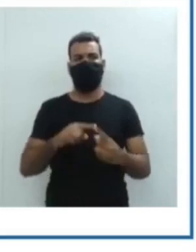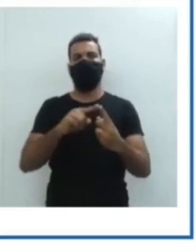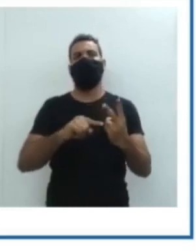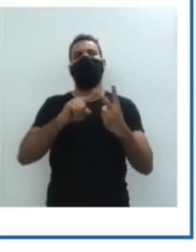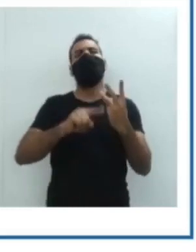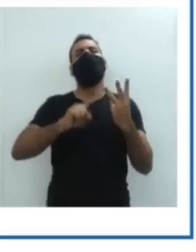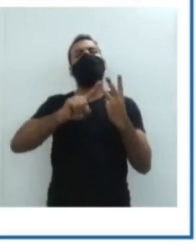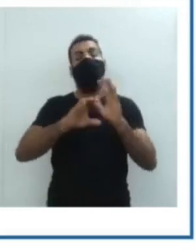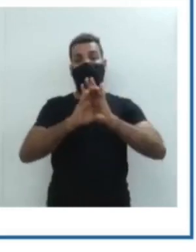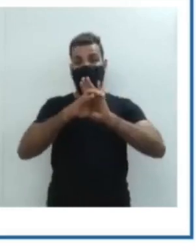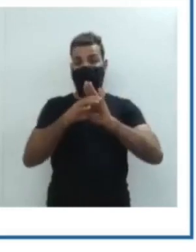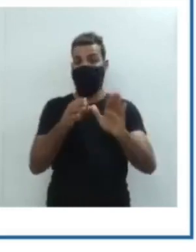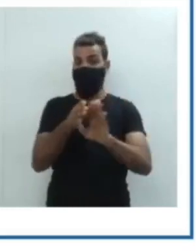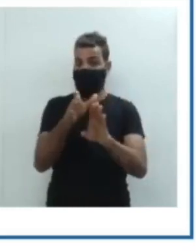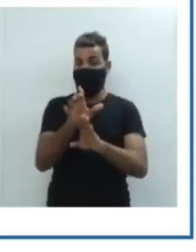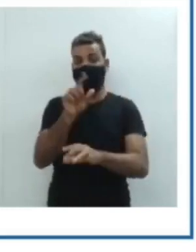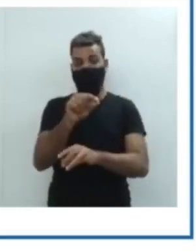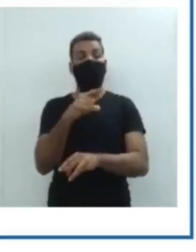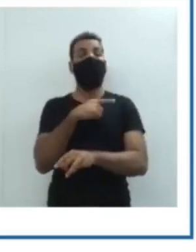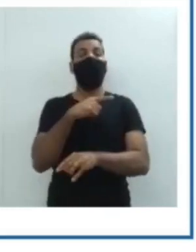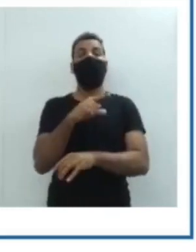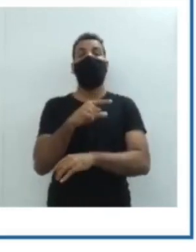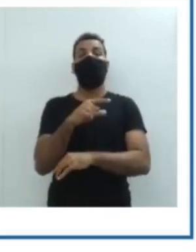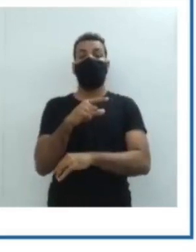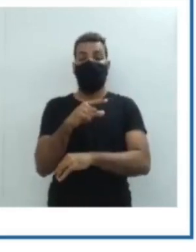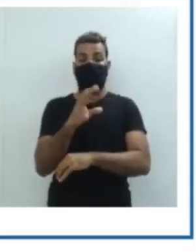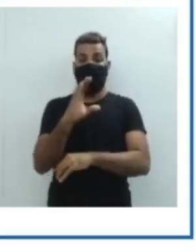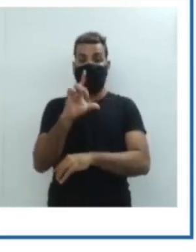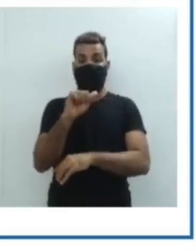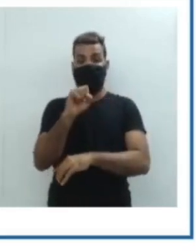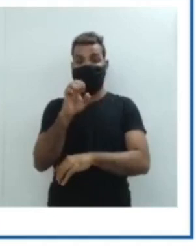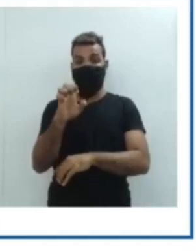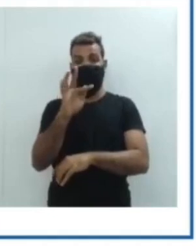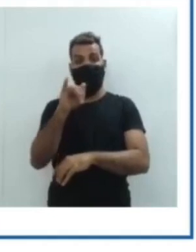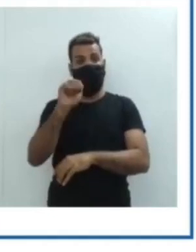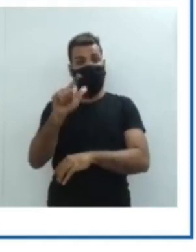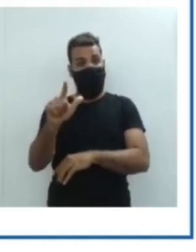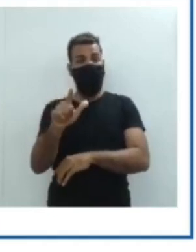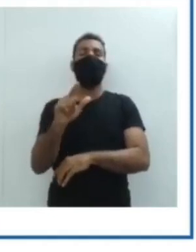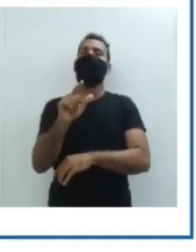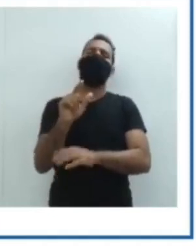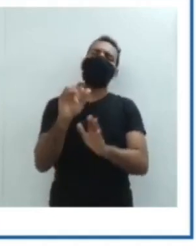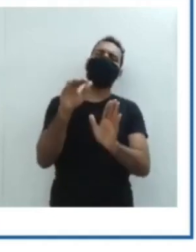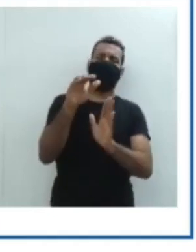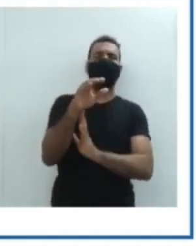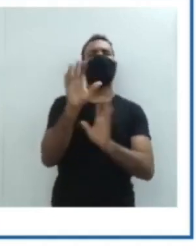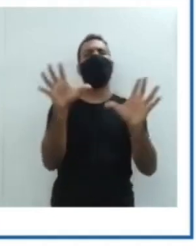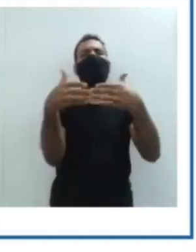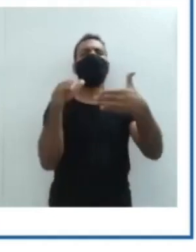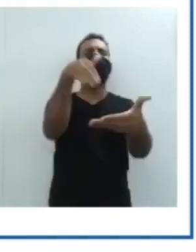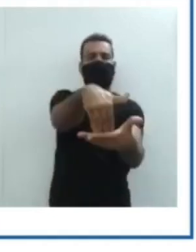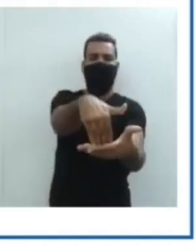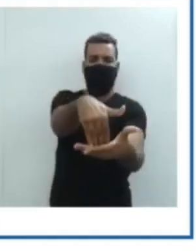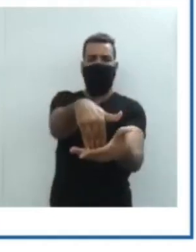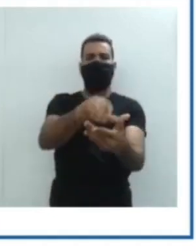conceito da orientação objeto chama-se final classe final ela é exatamente o oposto